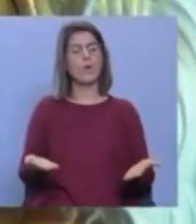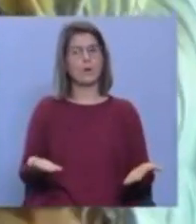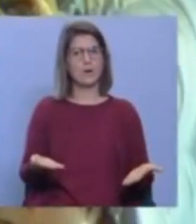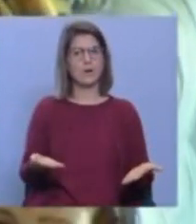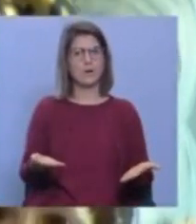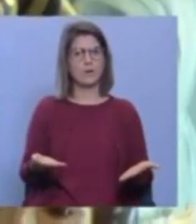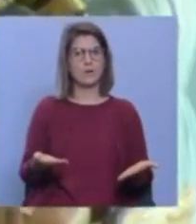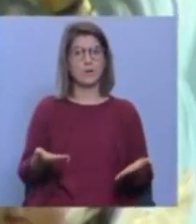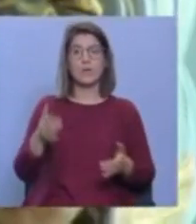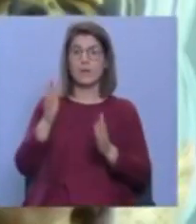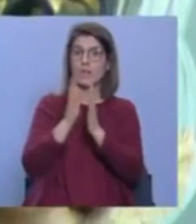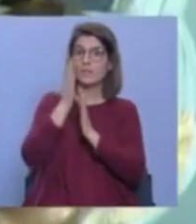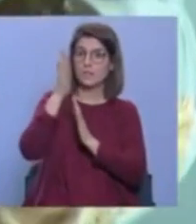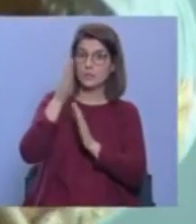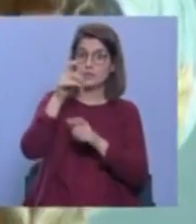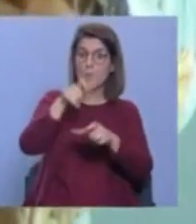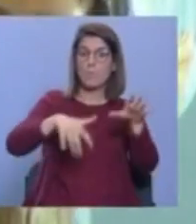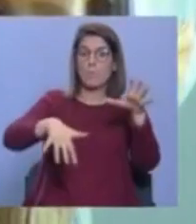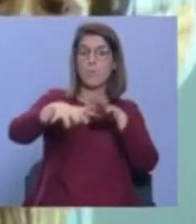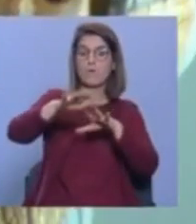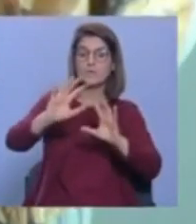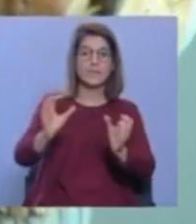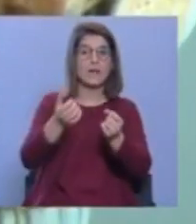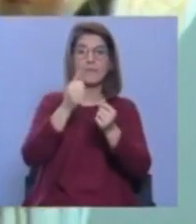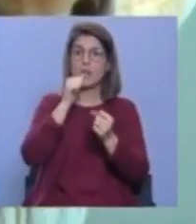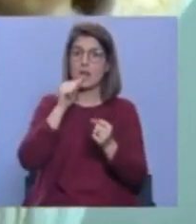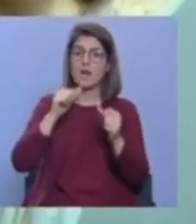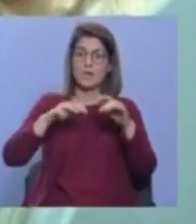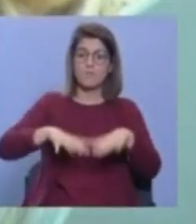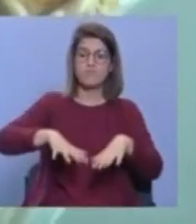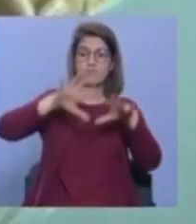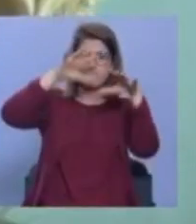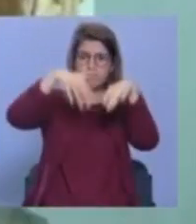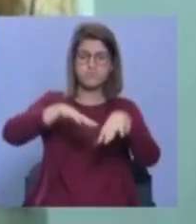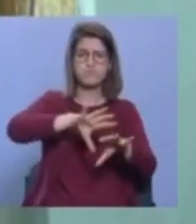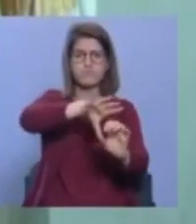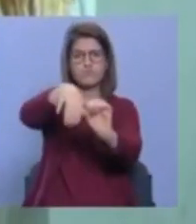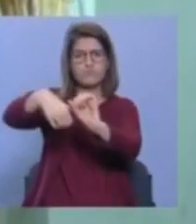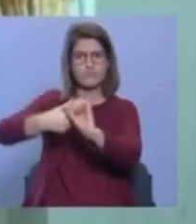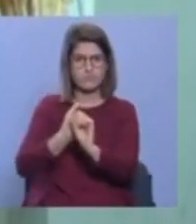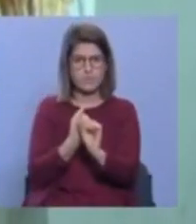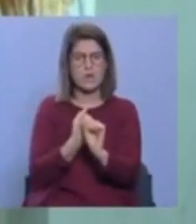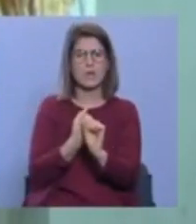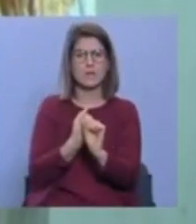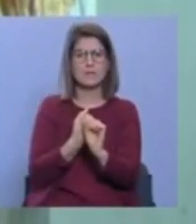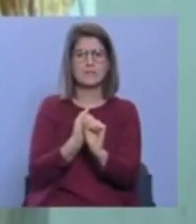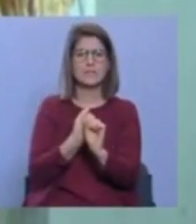Ele salva a humanidade do dilúvio. Atenção, dilúvio,